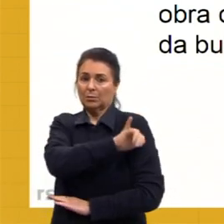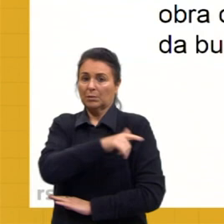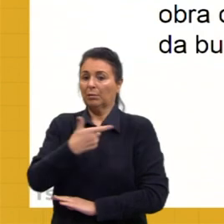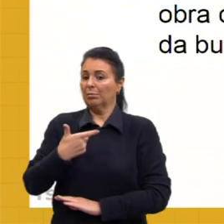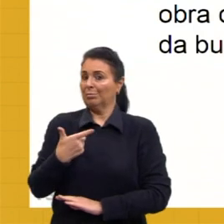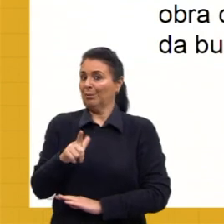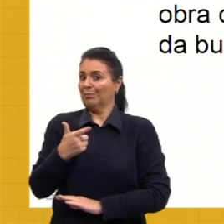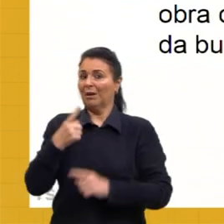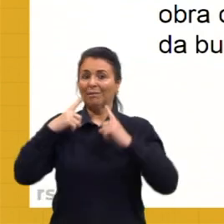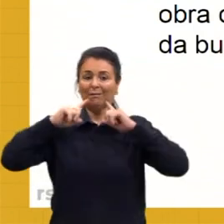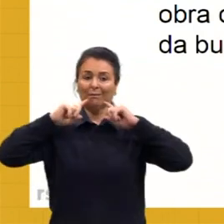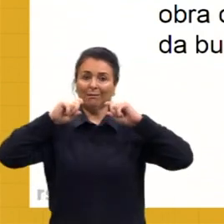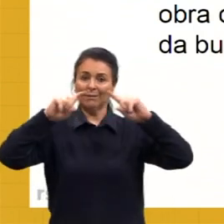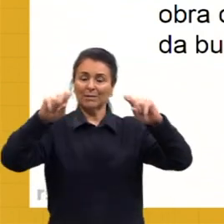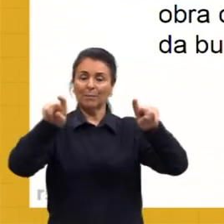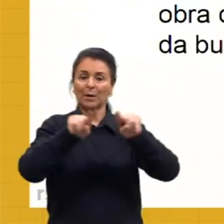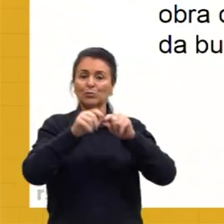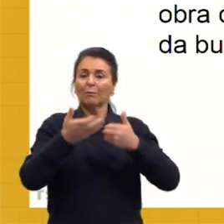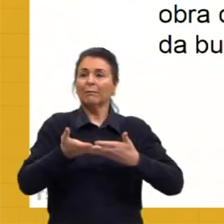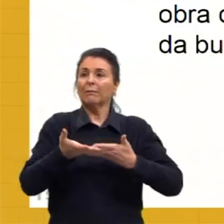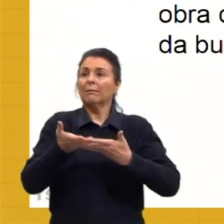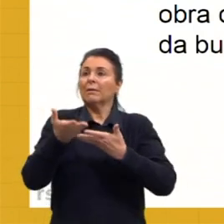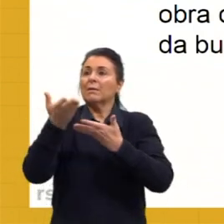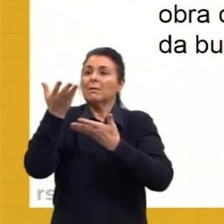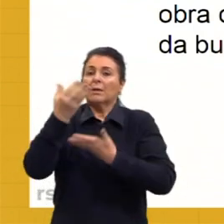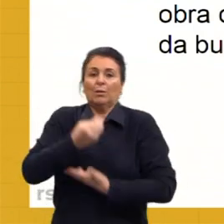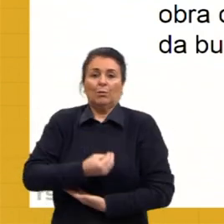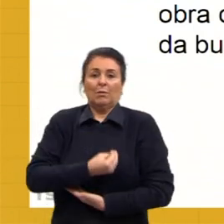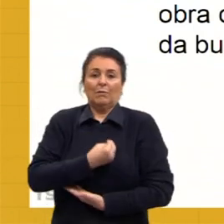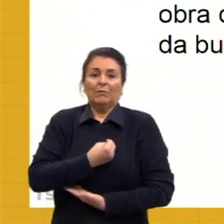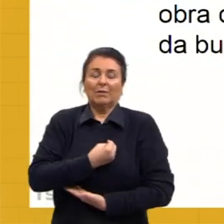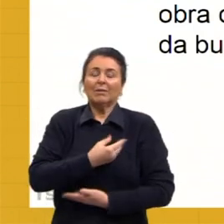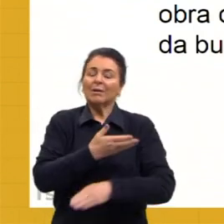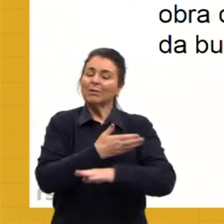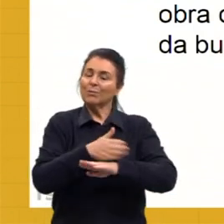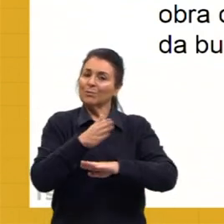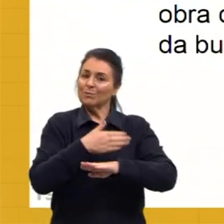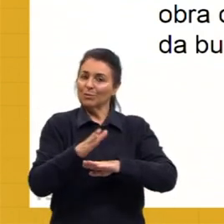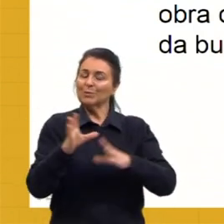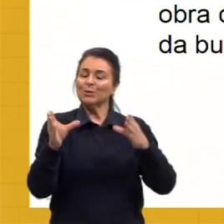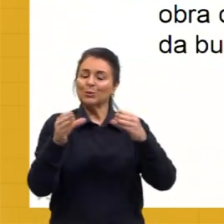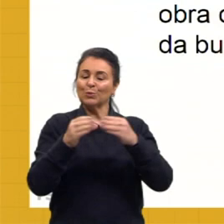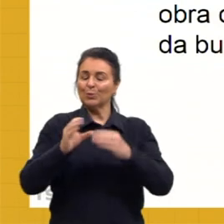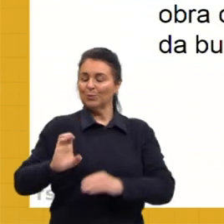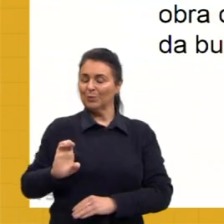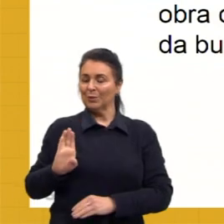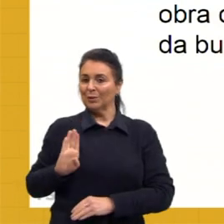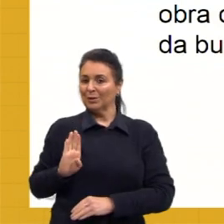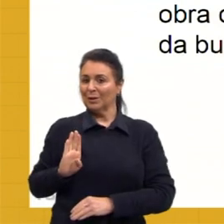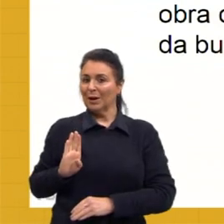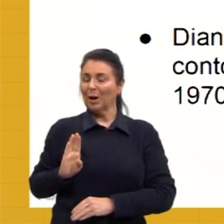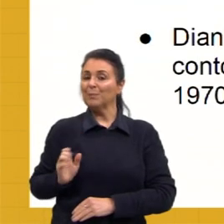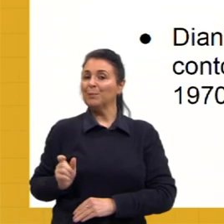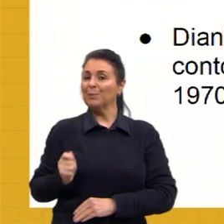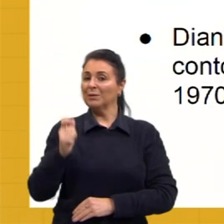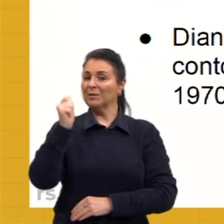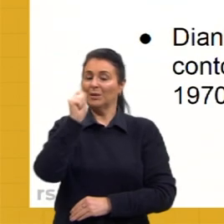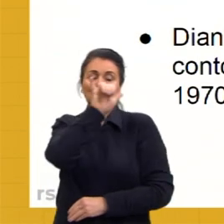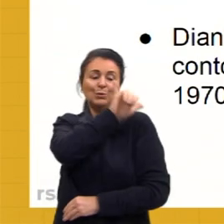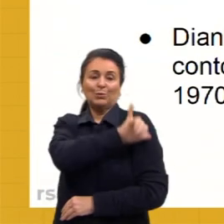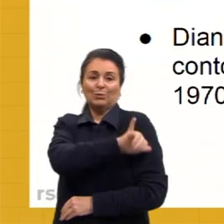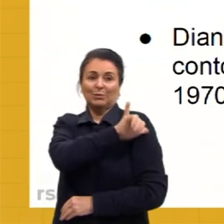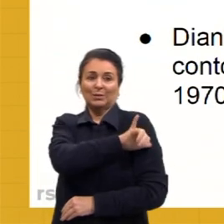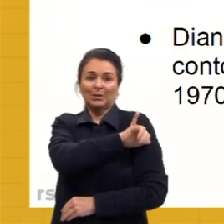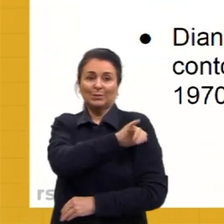apenas enaltecendo a vida né do Zap a burguesia carioca né daquela época